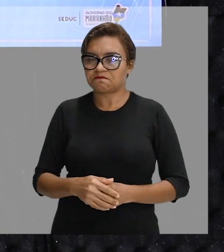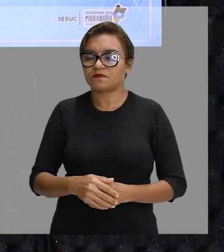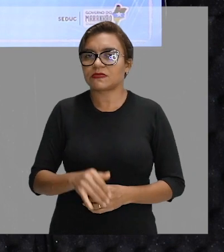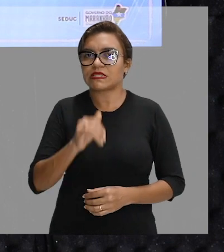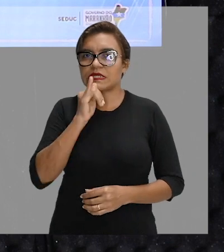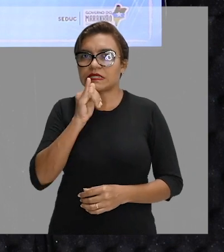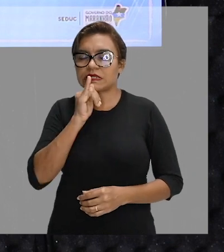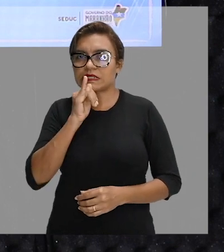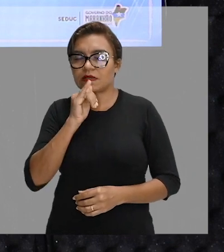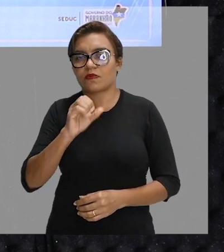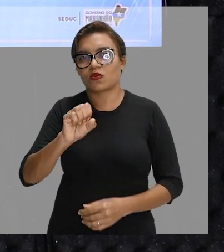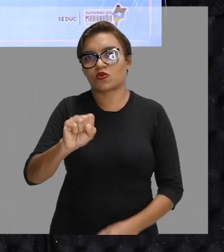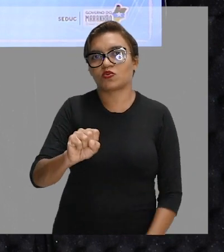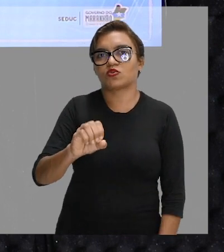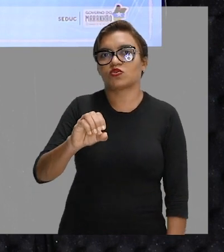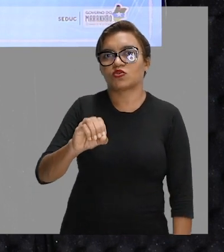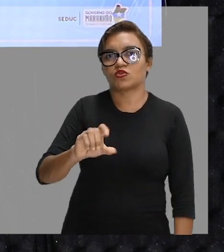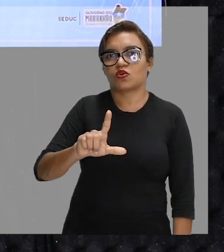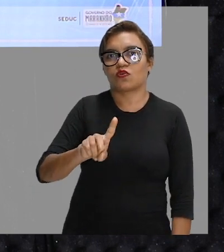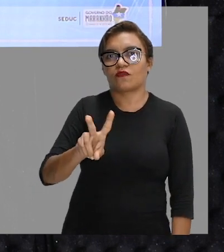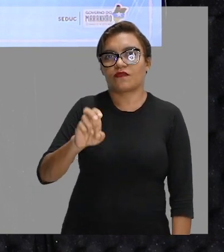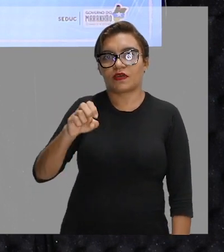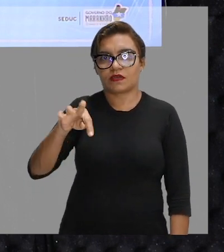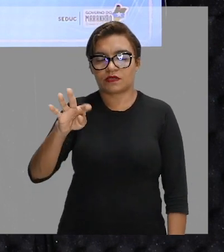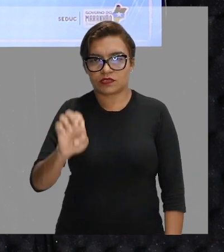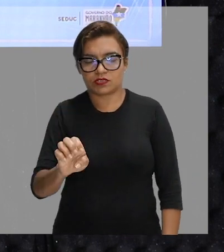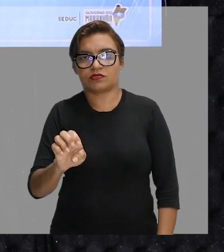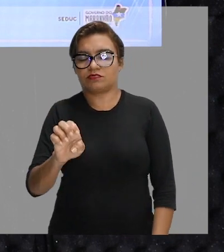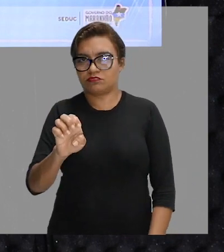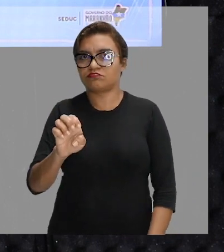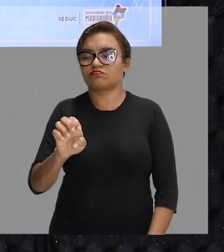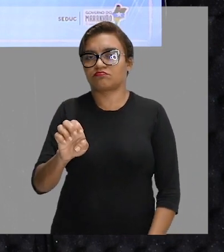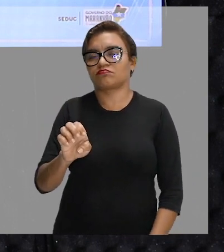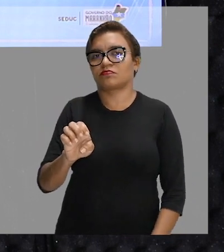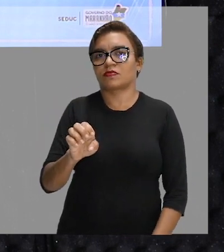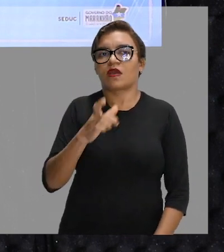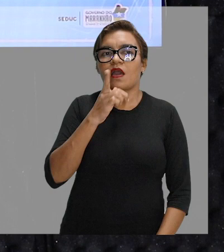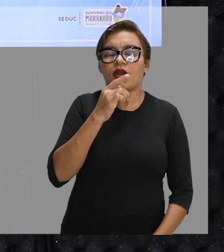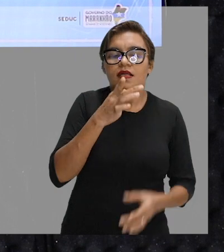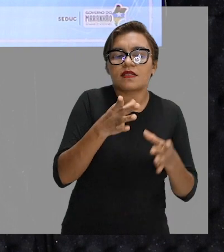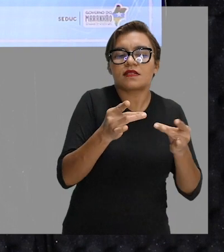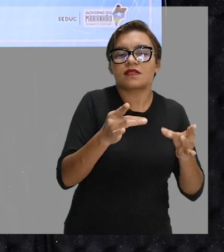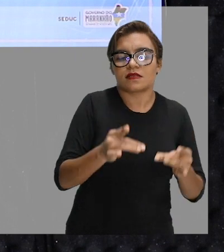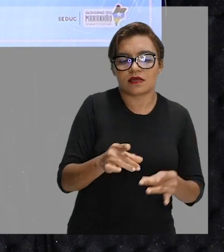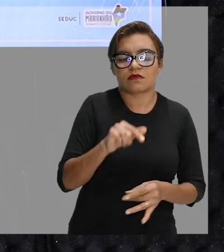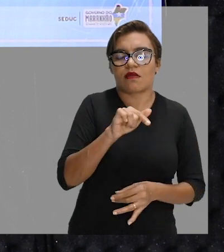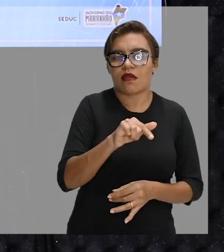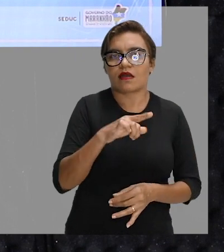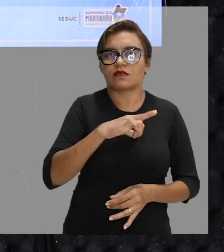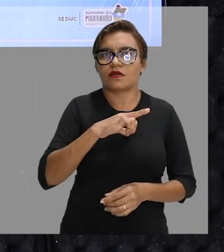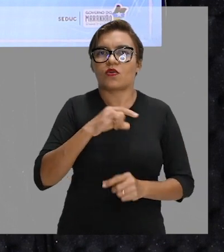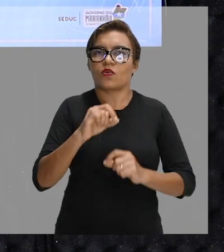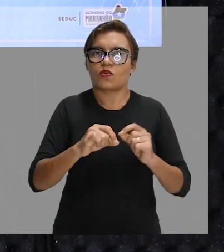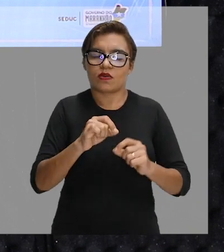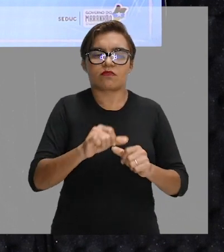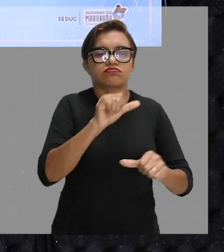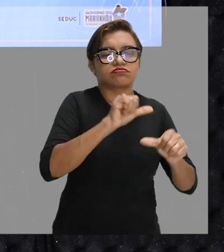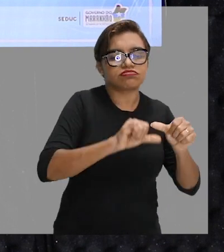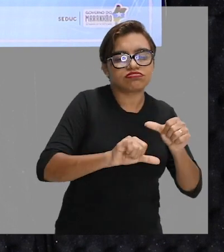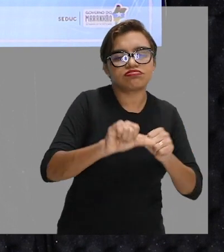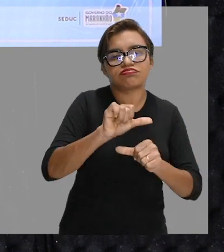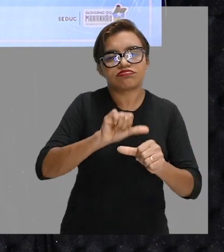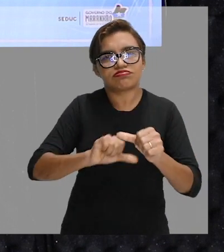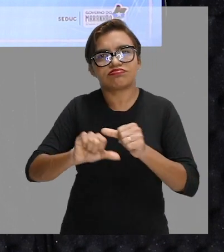O solvente, no estado líquido, e todo líquido, ele tem a tendência de passar para o